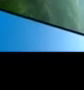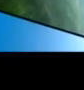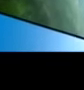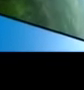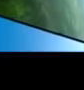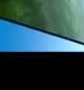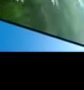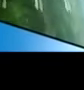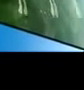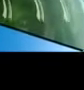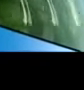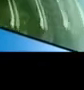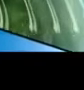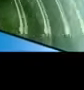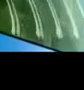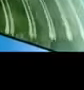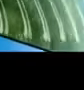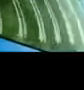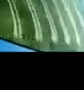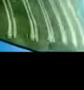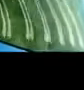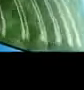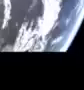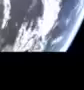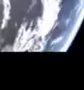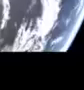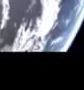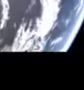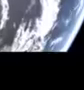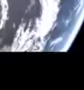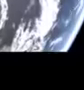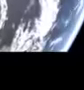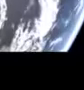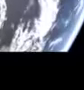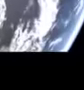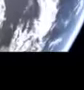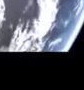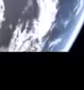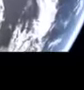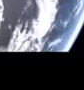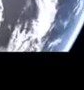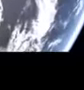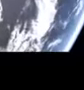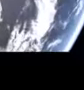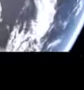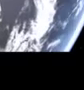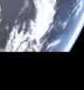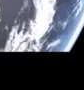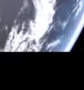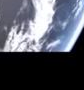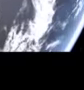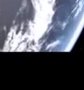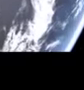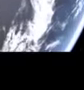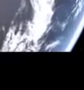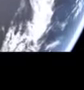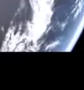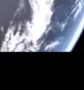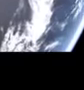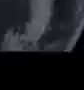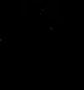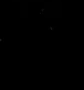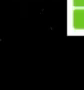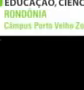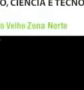Atenção Polos EAD. Após o top de 5 segundos, mais educação, ciência e tecnologia no